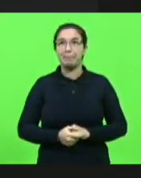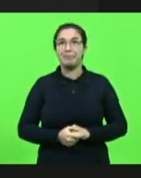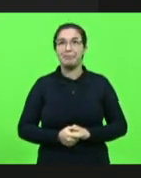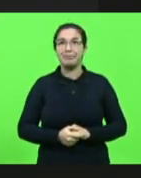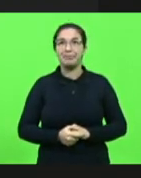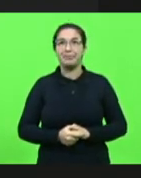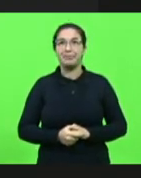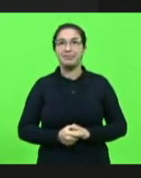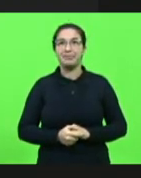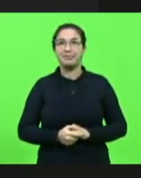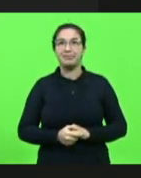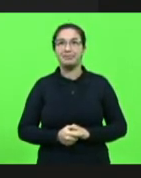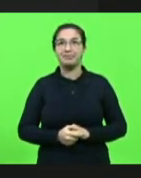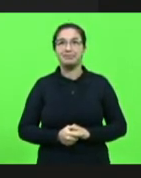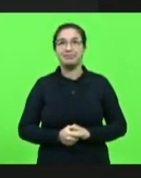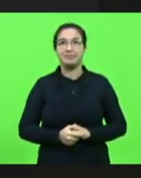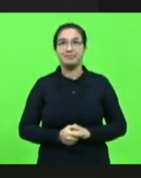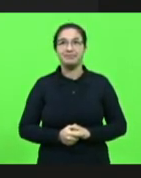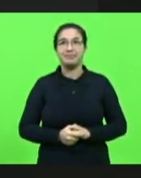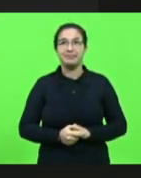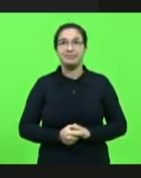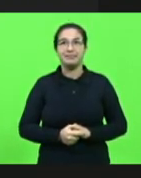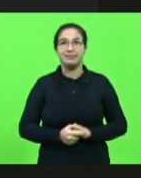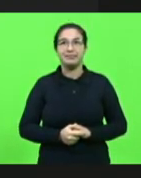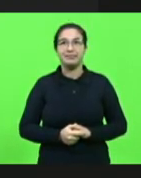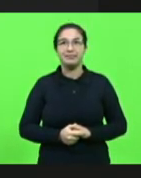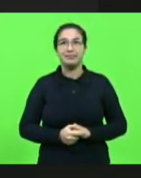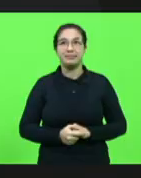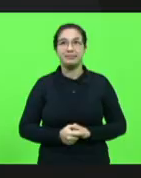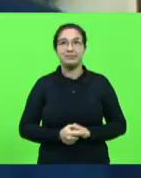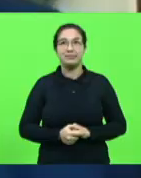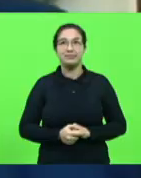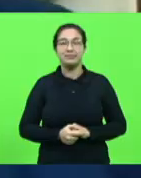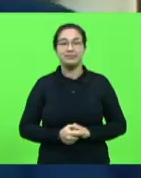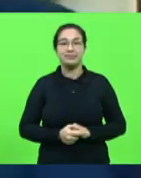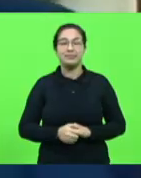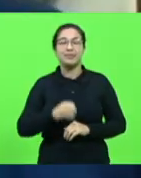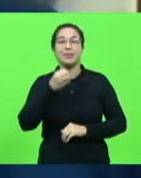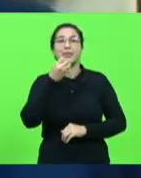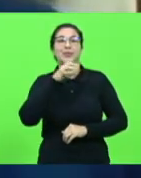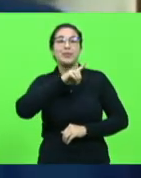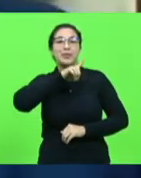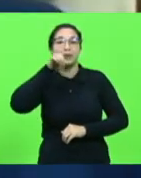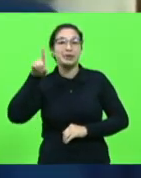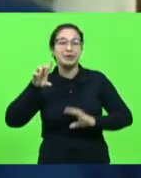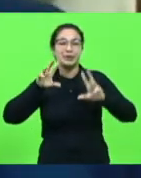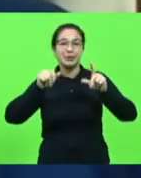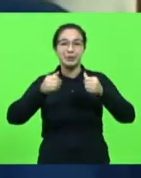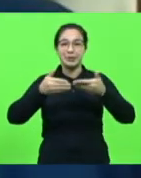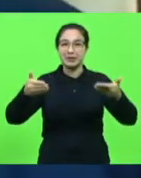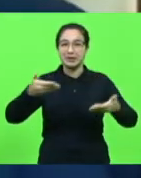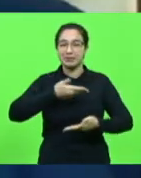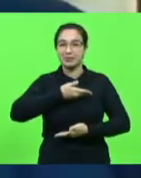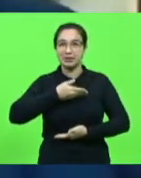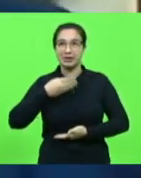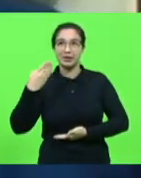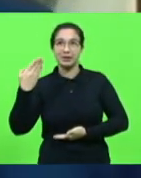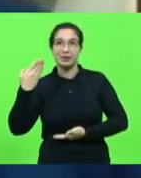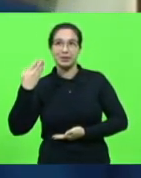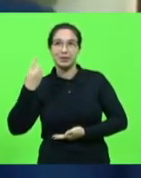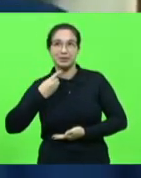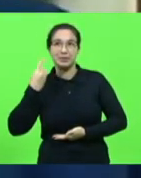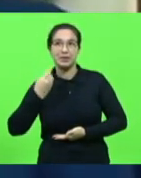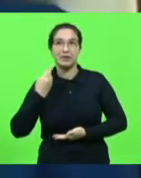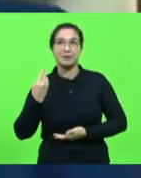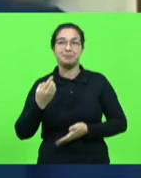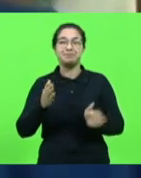Luca, por 2 minutos, ah. Deputado. Não, nem precisa tanto. Mas bom dia a todos os companheiros, a todos os deputados. Gostaria também